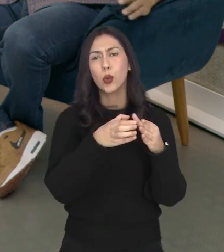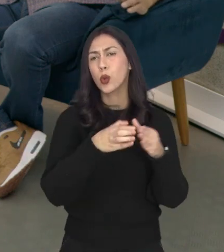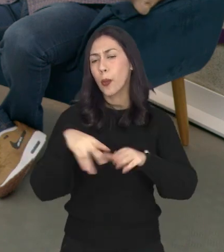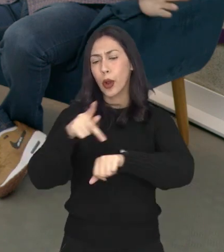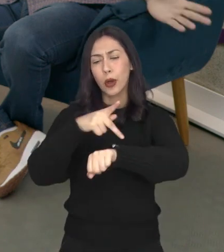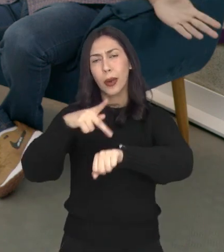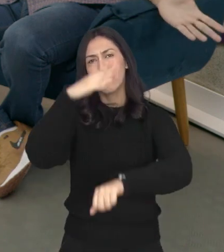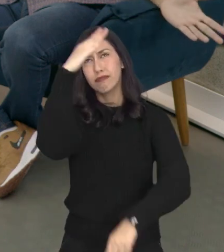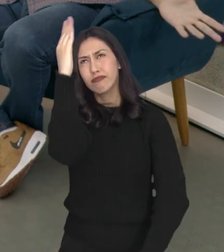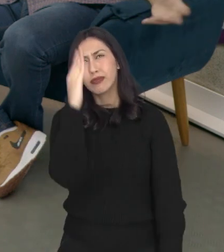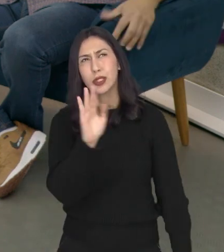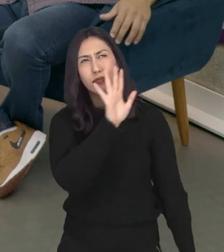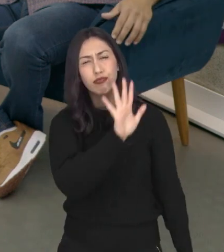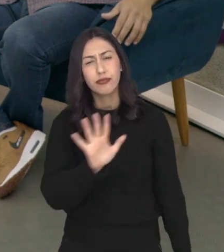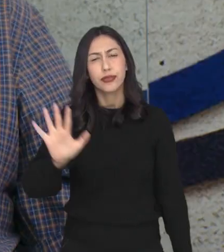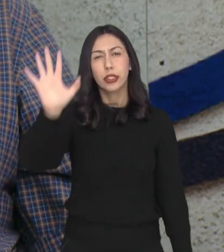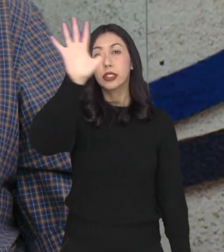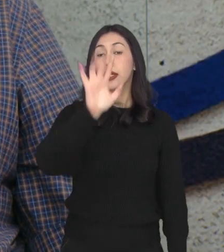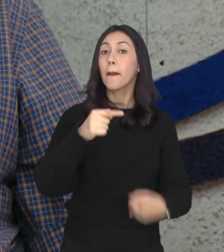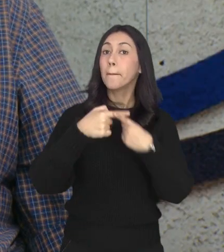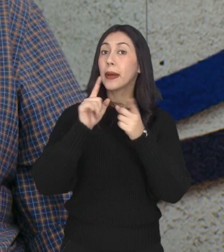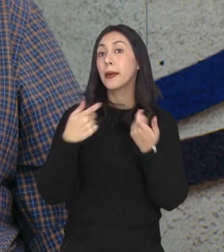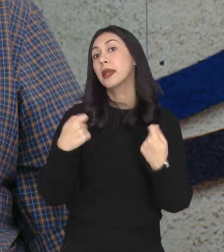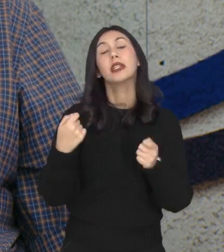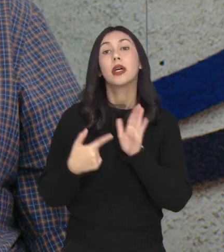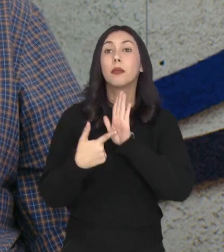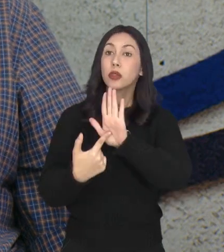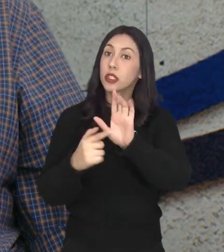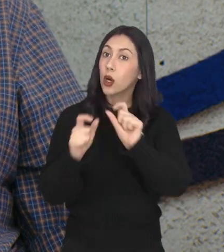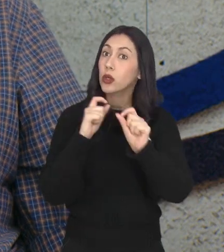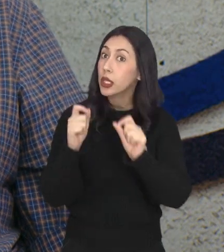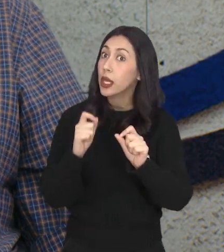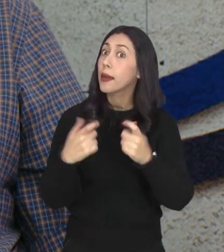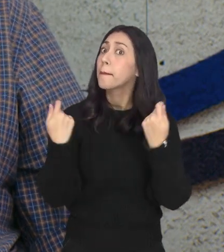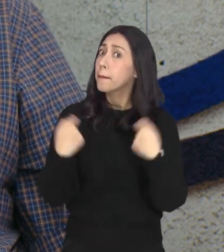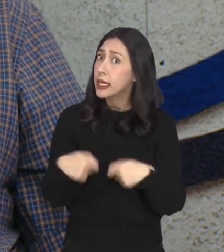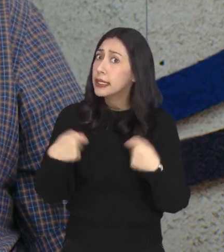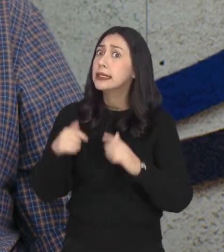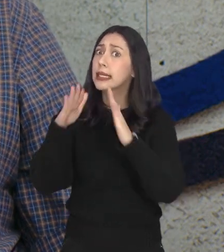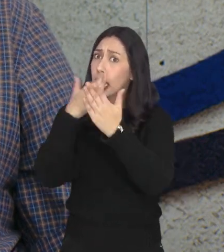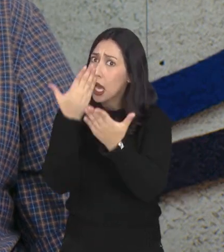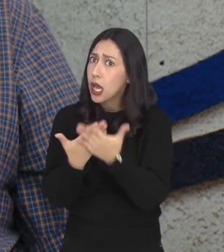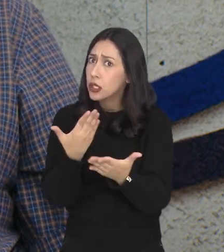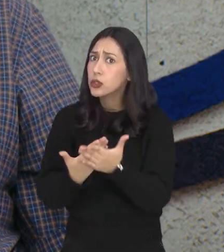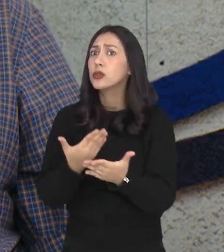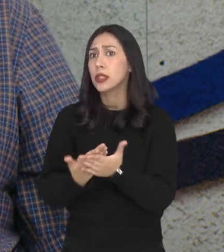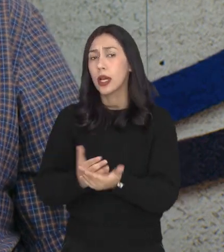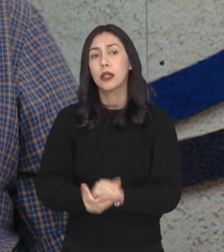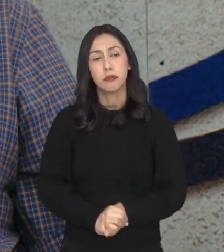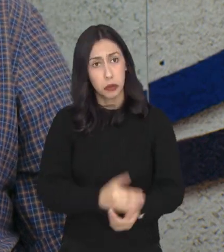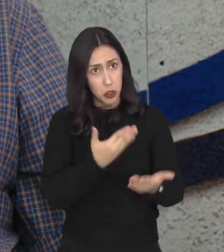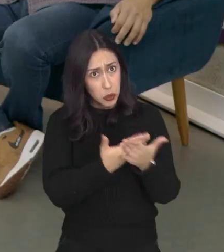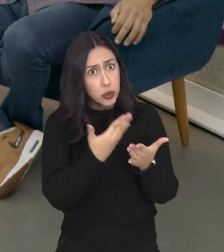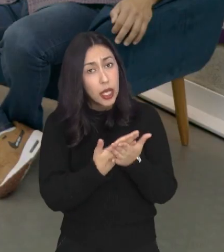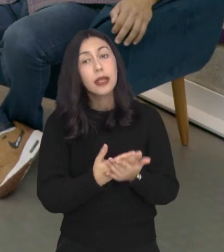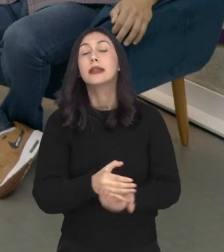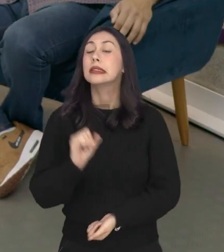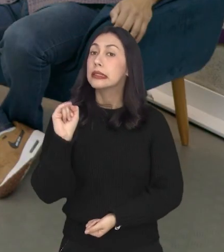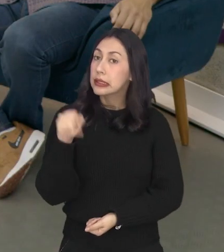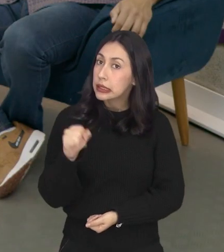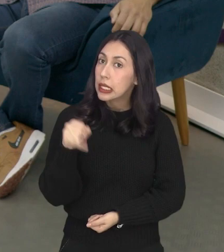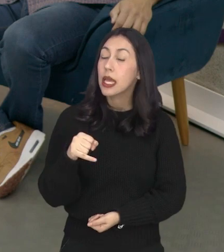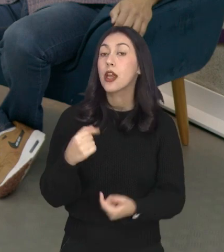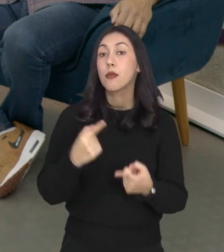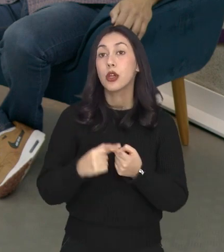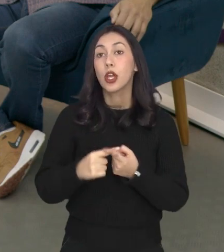muitos clubes no país inteiro aí, mas a gente tem que frisar que o menino não pode largar a escola. Tem que estudar também.